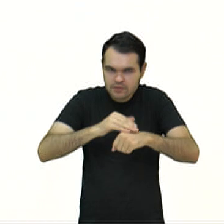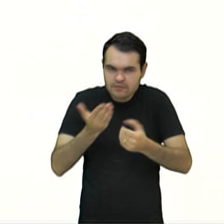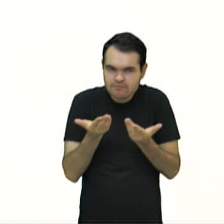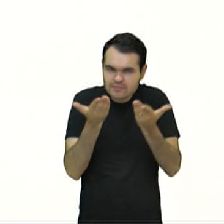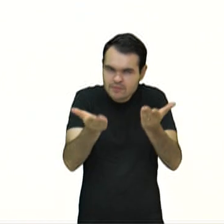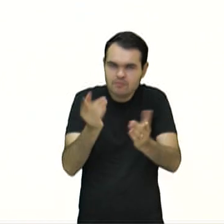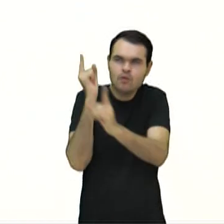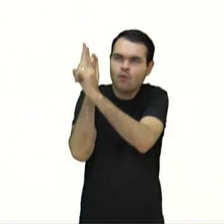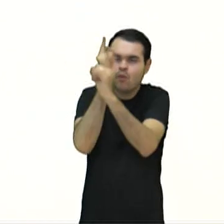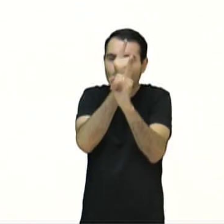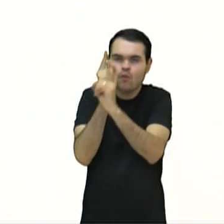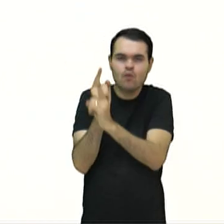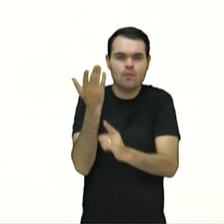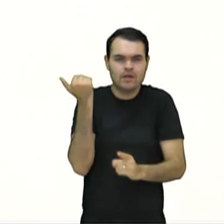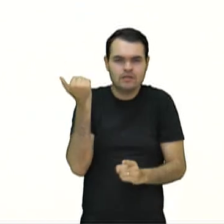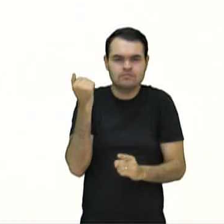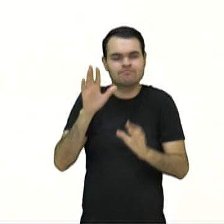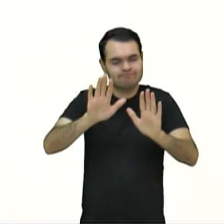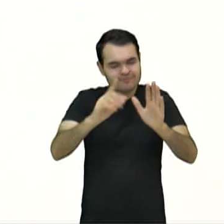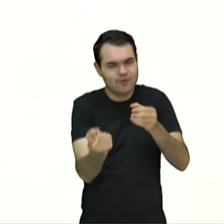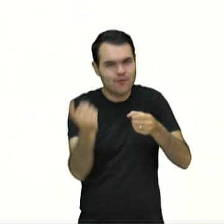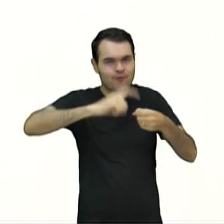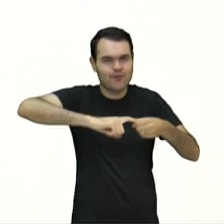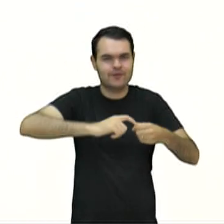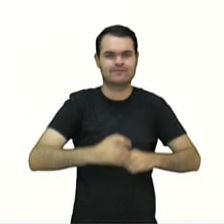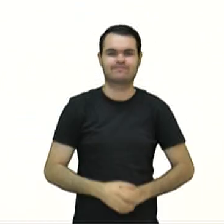vocês encontrarem o passado e a gente já retorna.